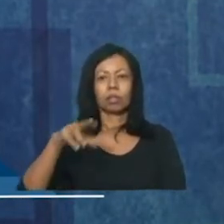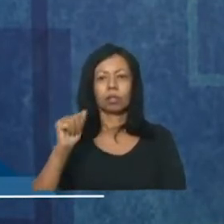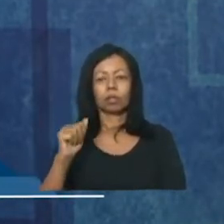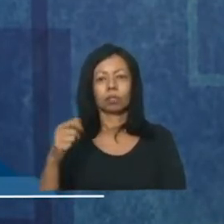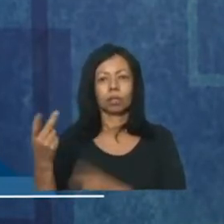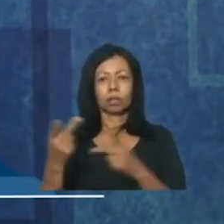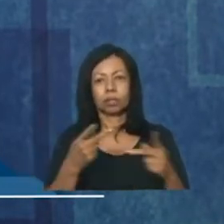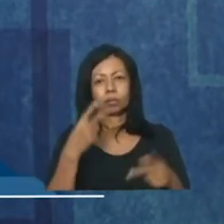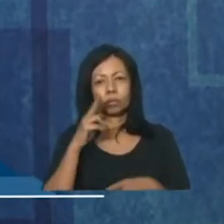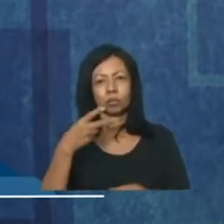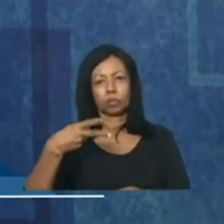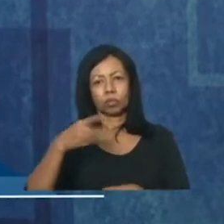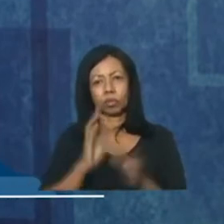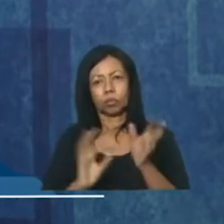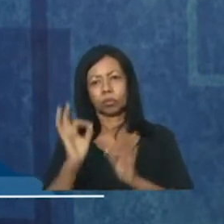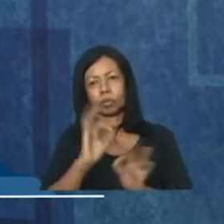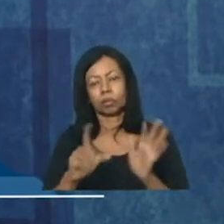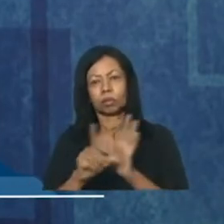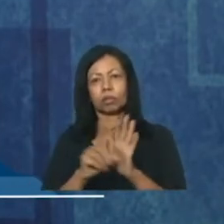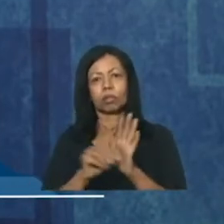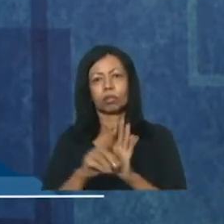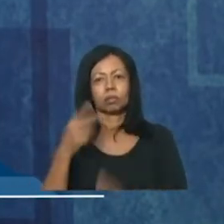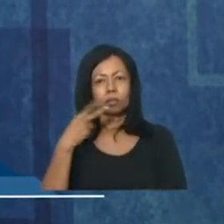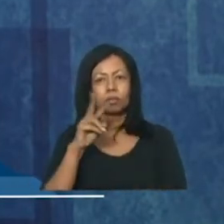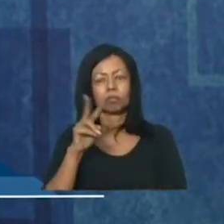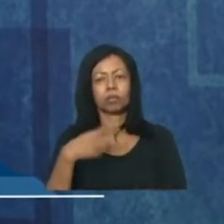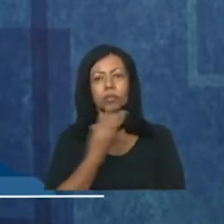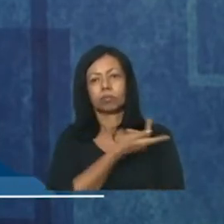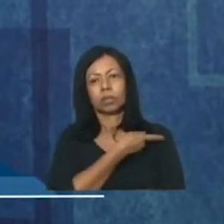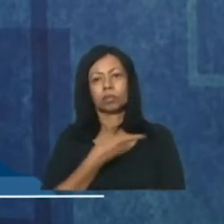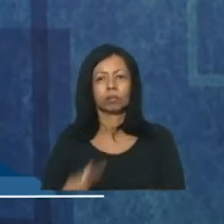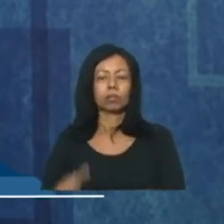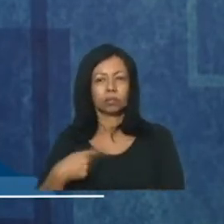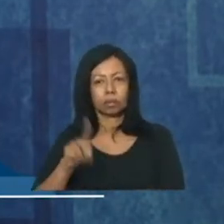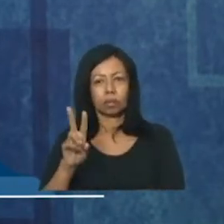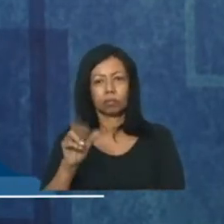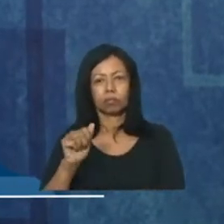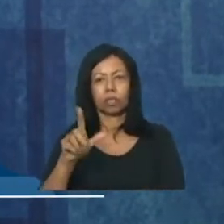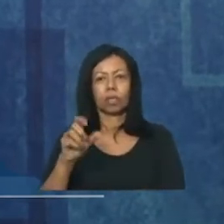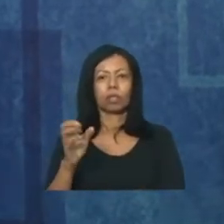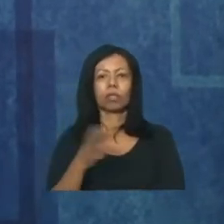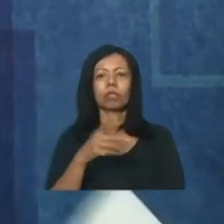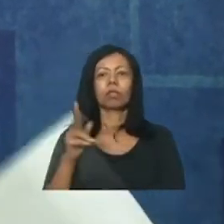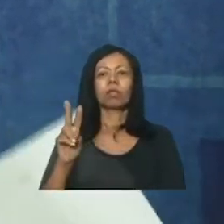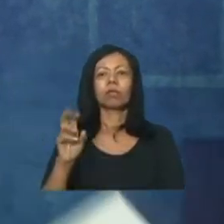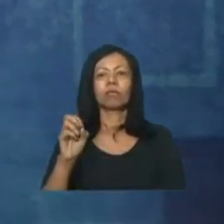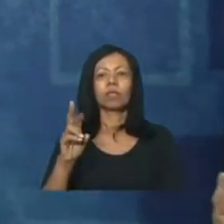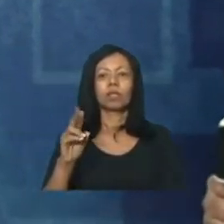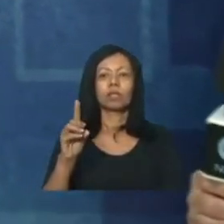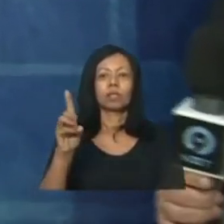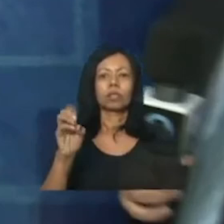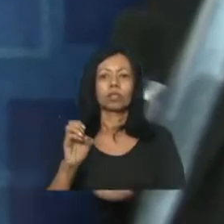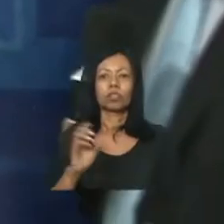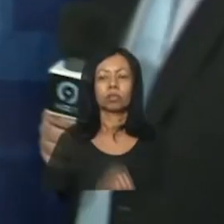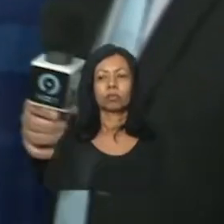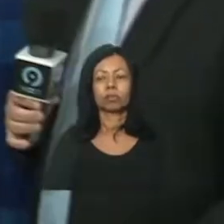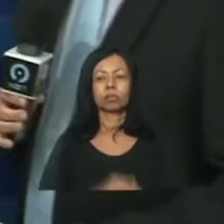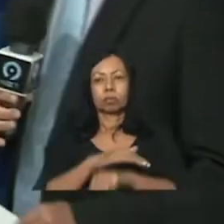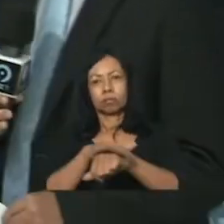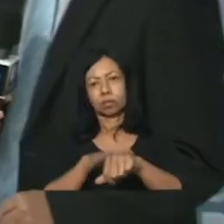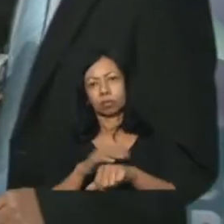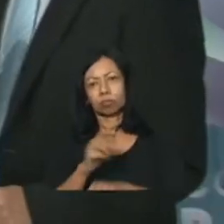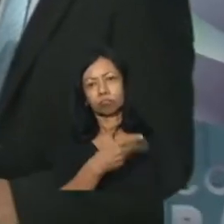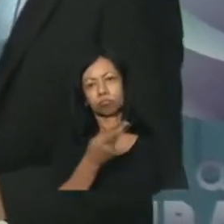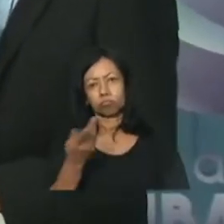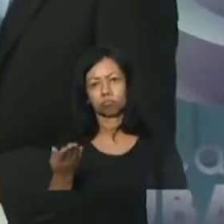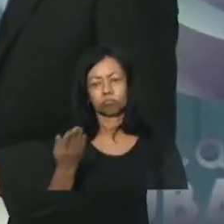dois projetos de lei. Eu achei muito, muito interessante da parte da presidente de Melhoramento de Bairro lá do Vale Verde. Sim, antes da sessão começar, ela esteve conversando com os senhores,